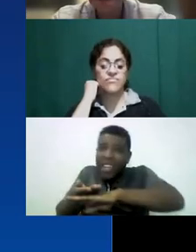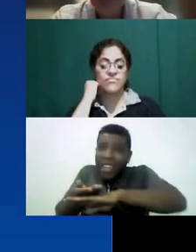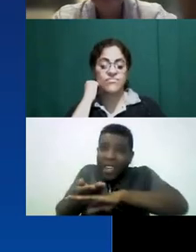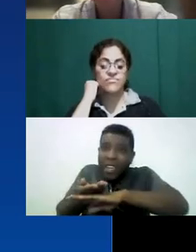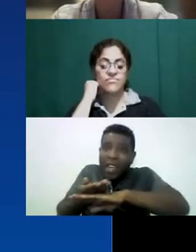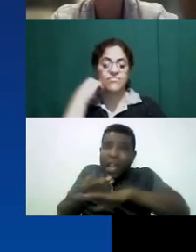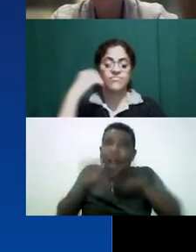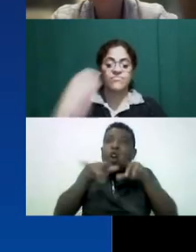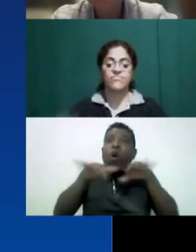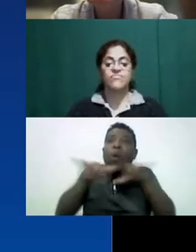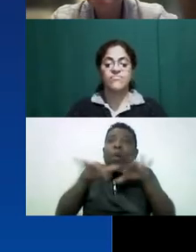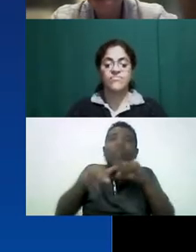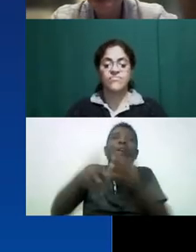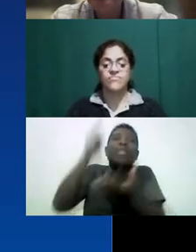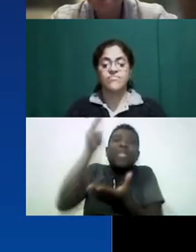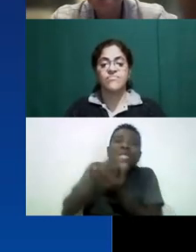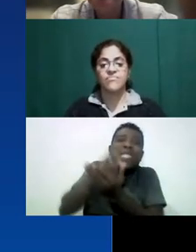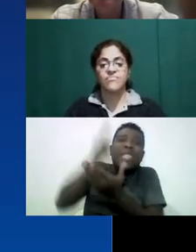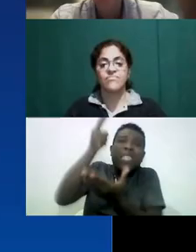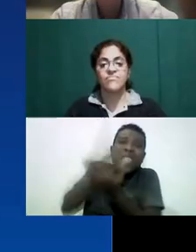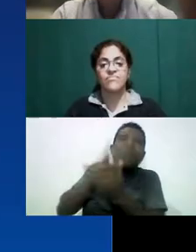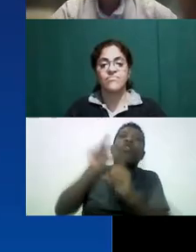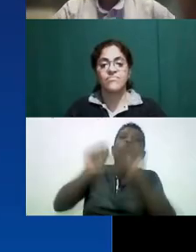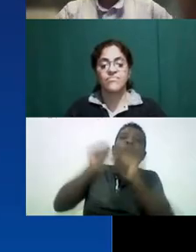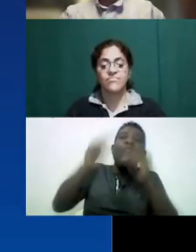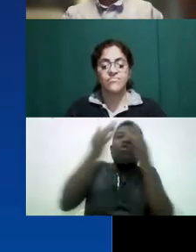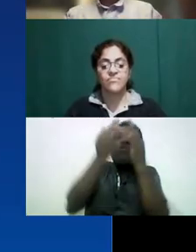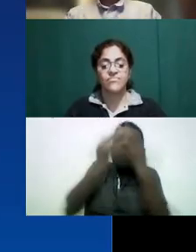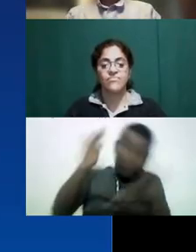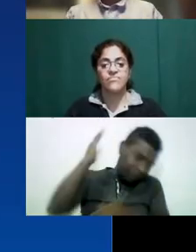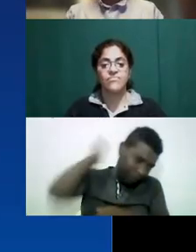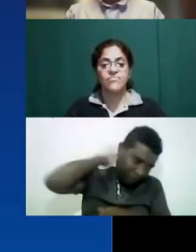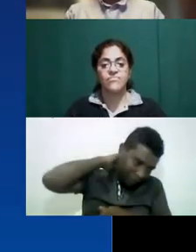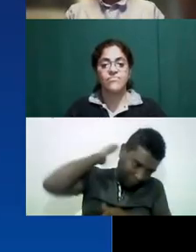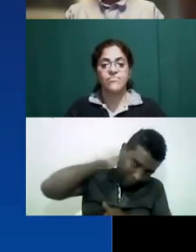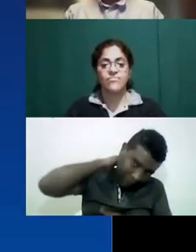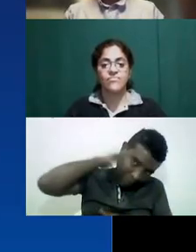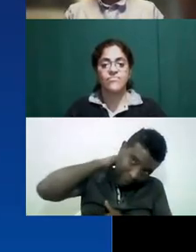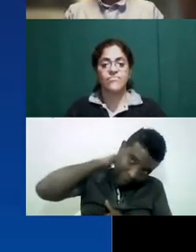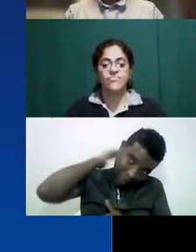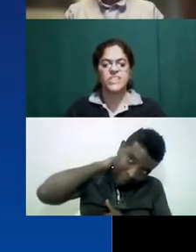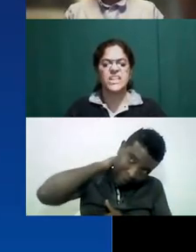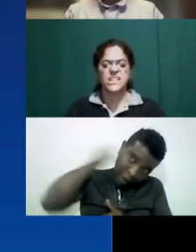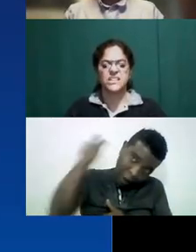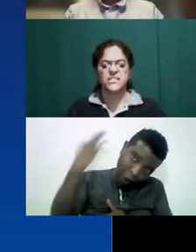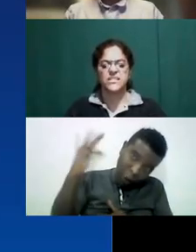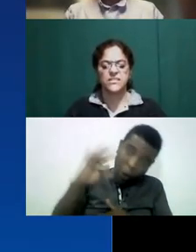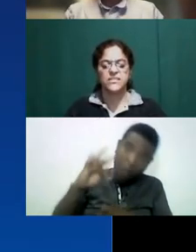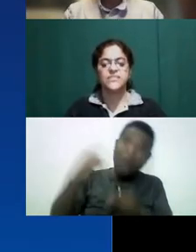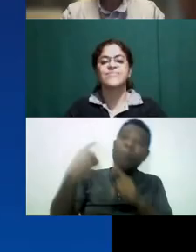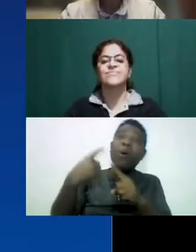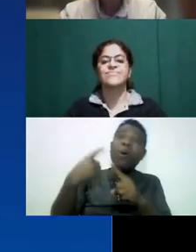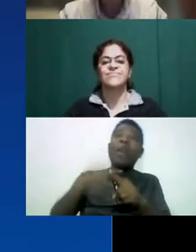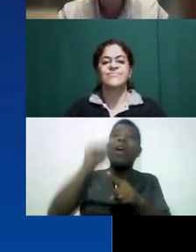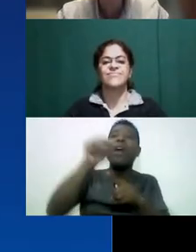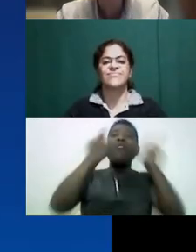ele está fazendo? Extensão da coluna cervical alta. Então, se você está aqui, ó, você fez flexão da cervical alta. Mas